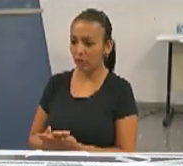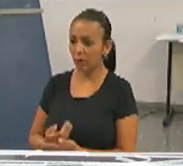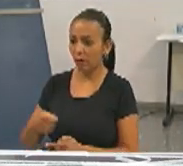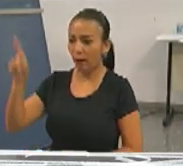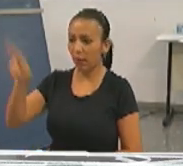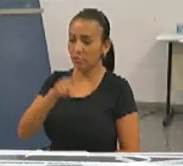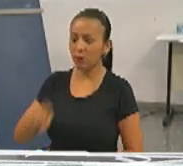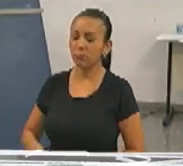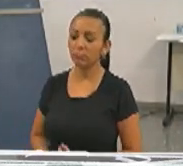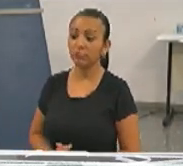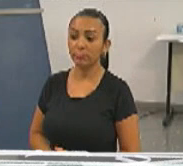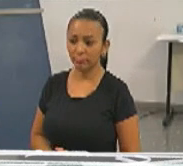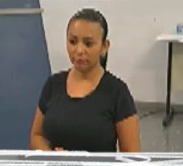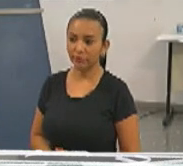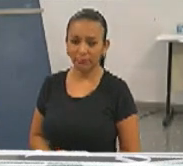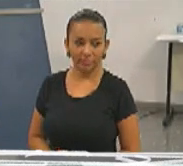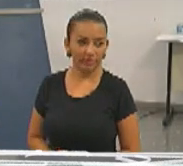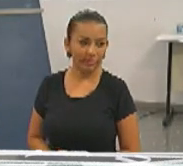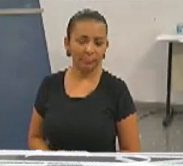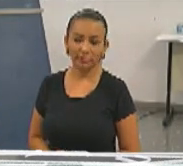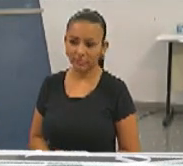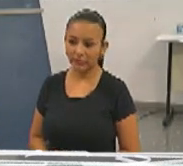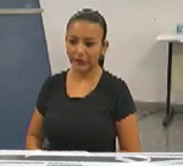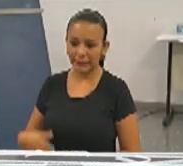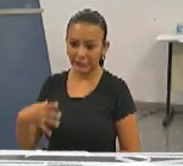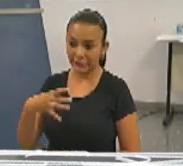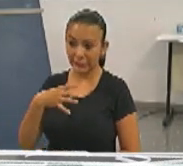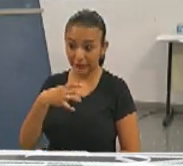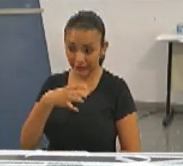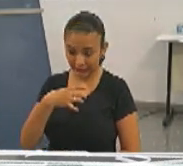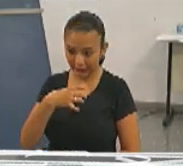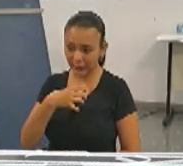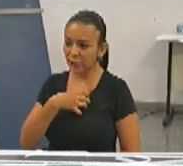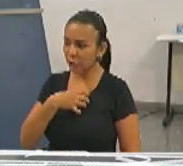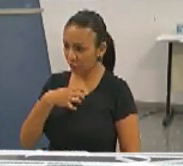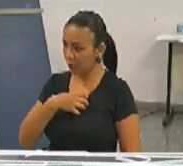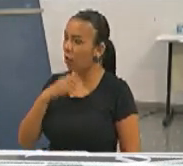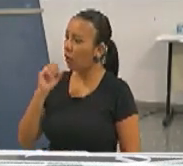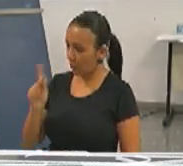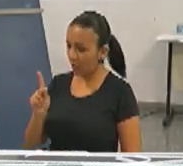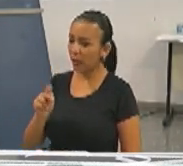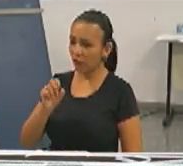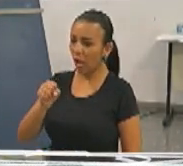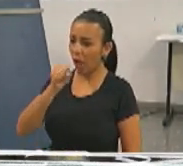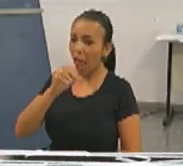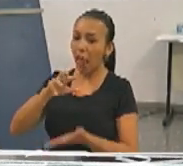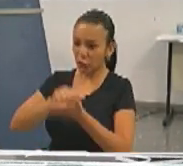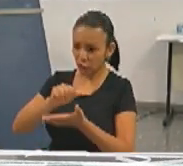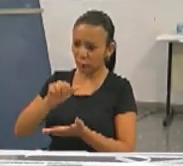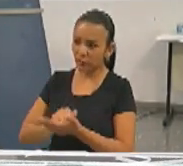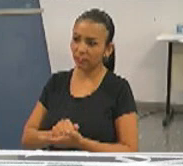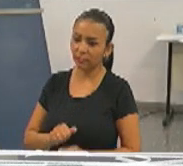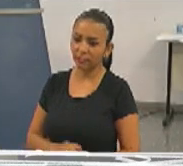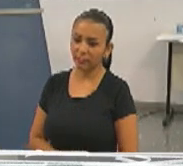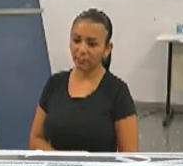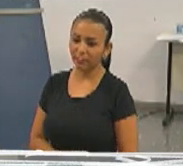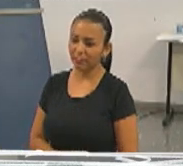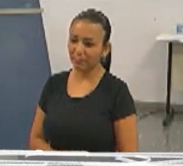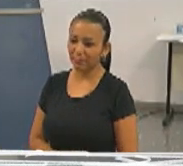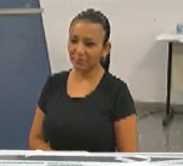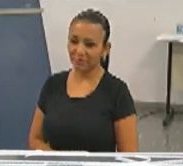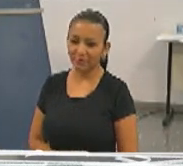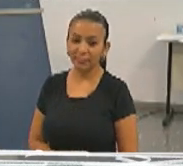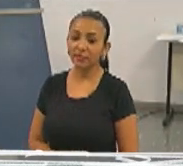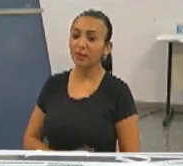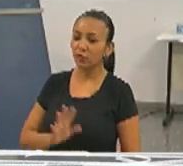Exato, no sentido de que fica registrado nos microfones para o devido interessado. A professora já se alinhou com